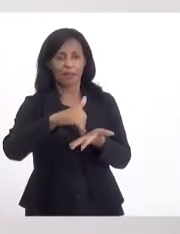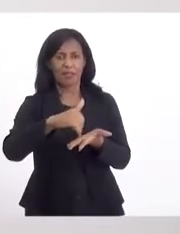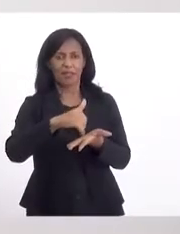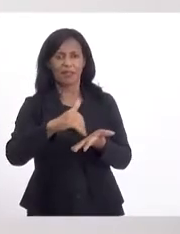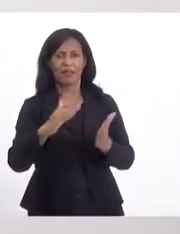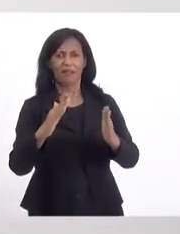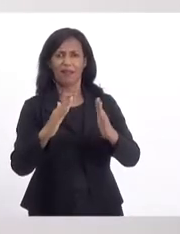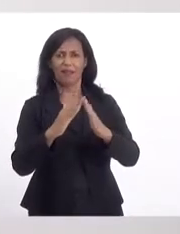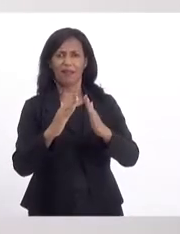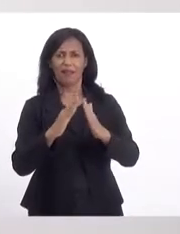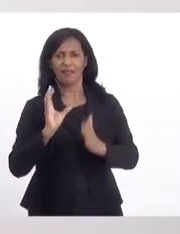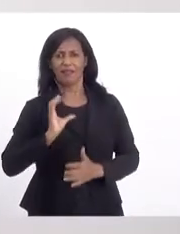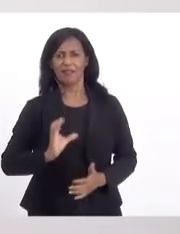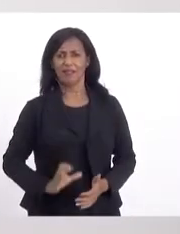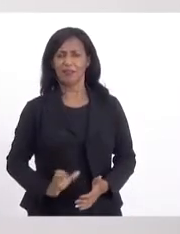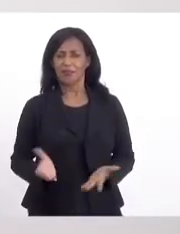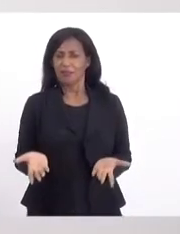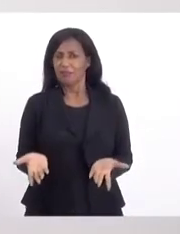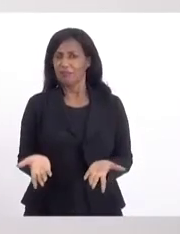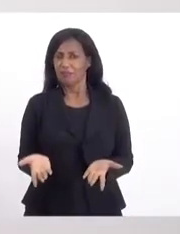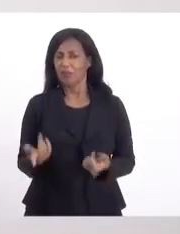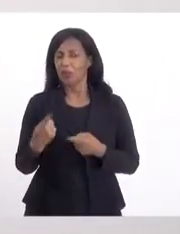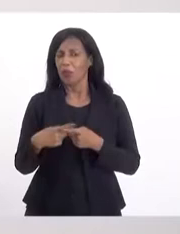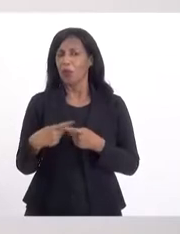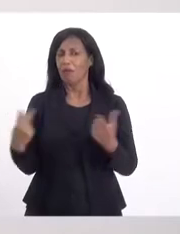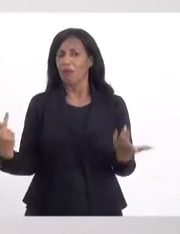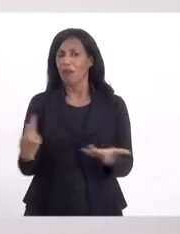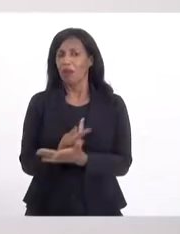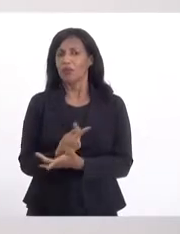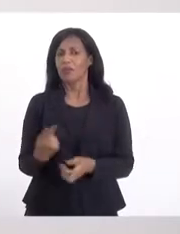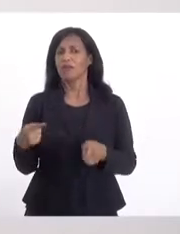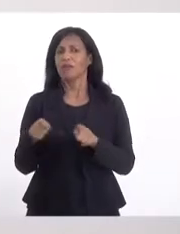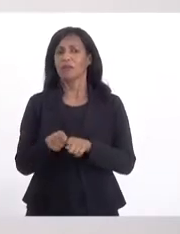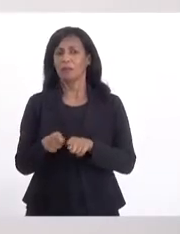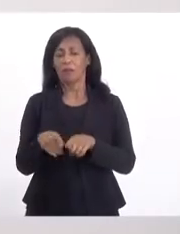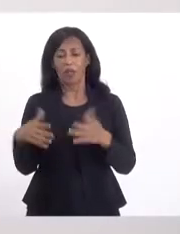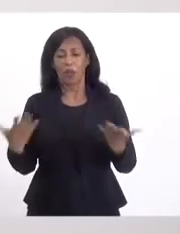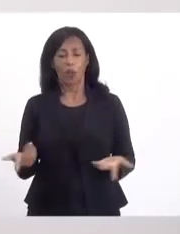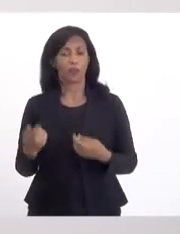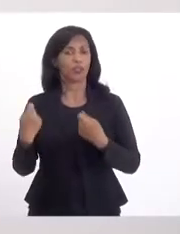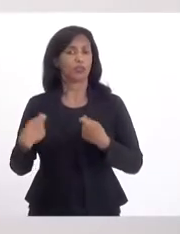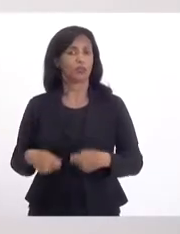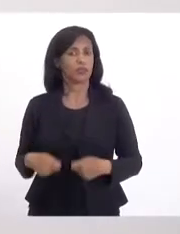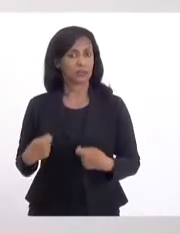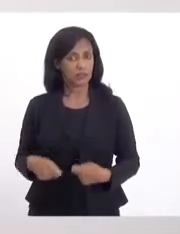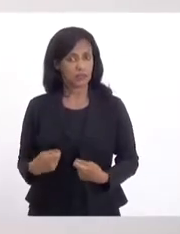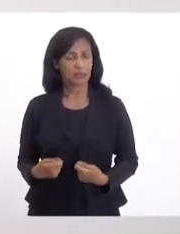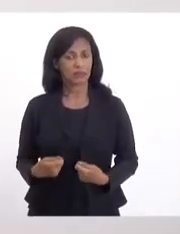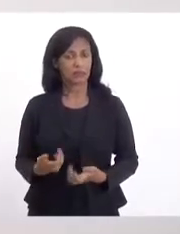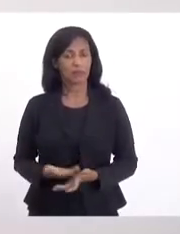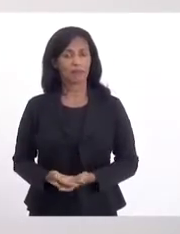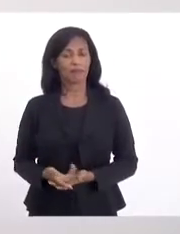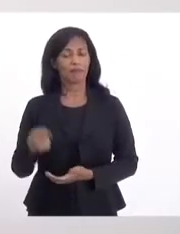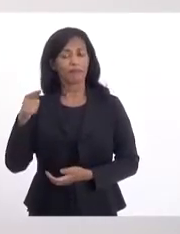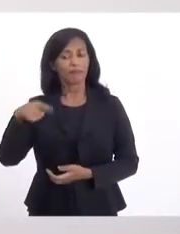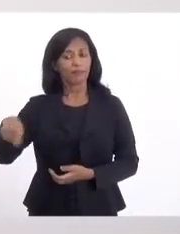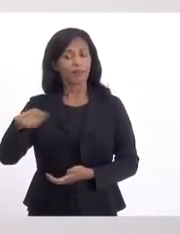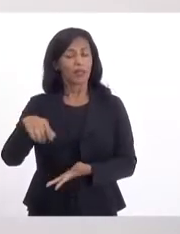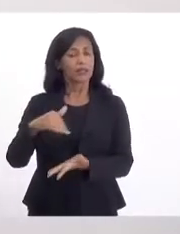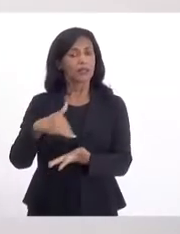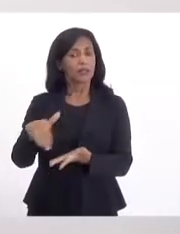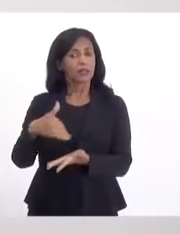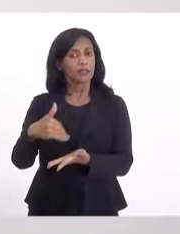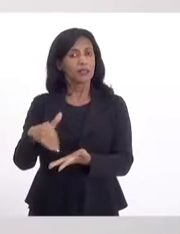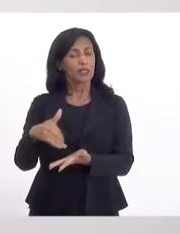Civil. Então, por que que isso está acontecendo também quando a gente precisa que essa